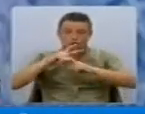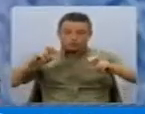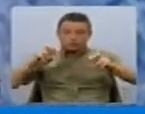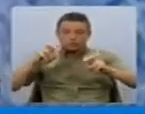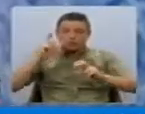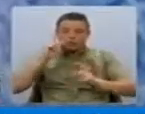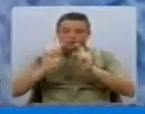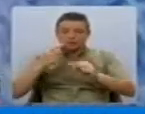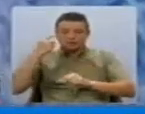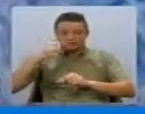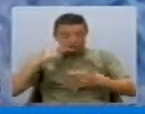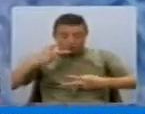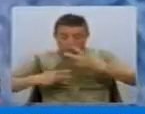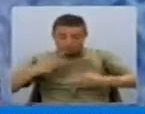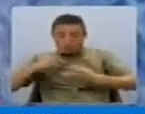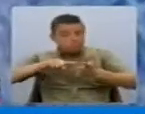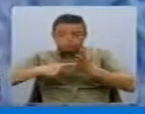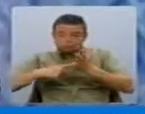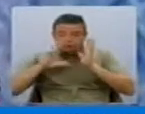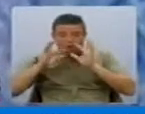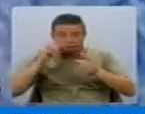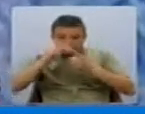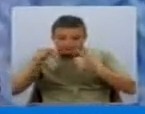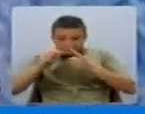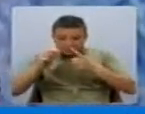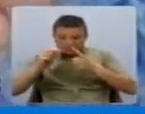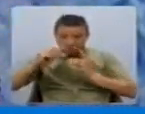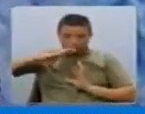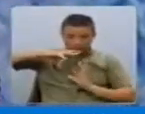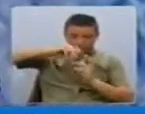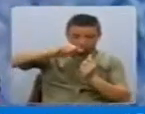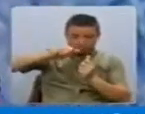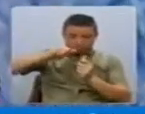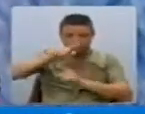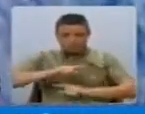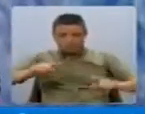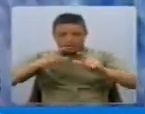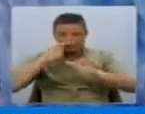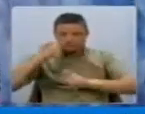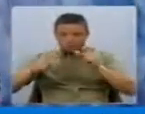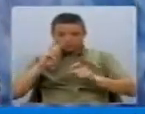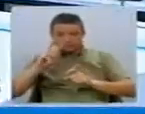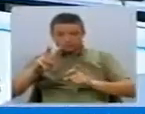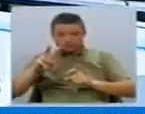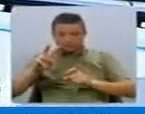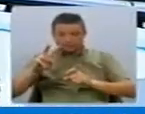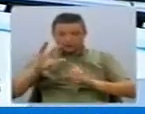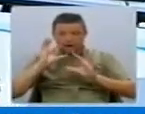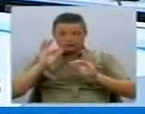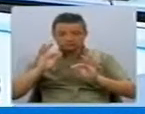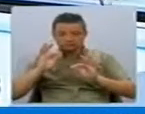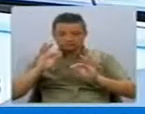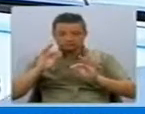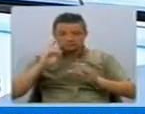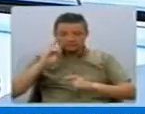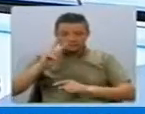que tiveram a analisar um pontozinho aqui neste planeta, e então, lá em casa, os telespectadores são o nosso planeta Terra, são os nossos telescópios, e o que eles